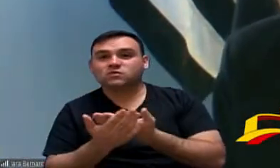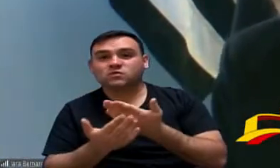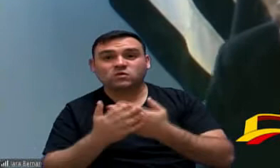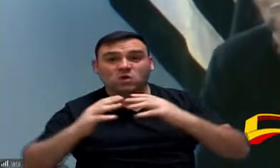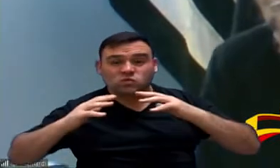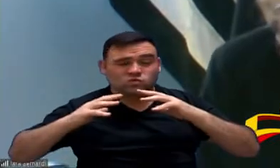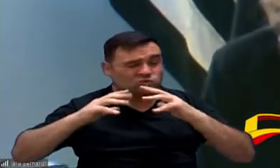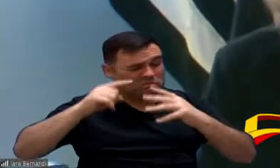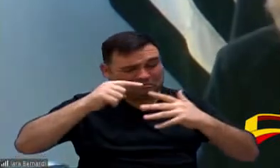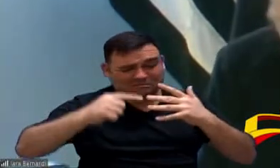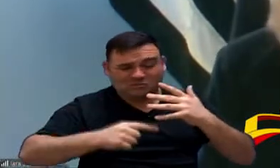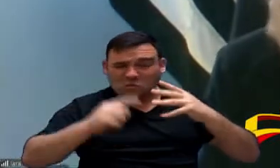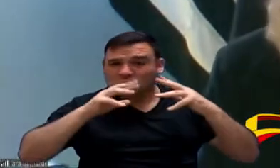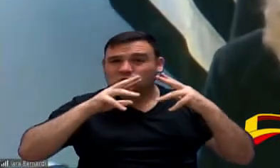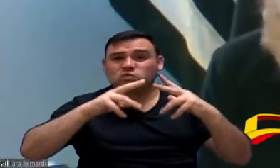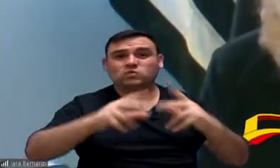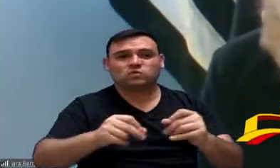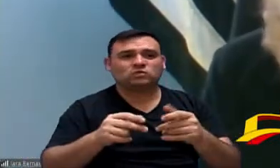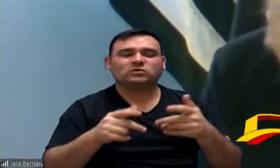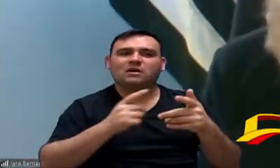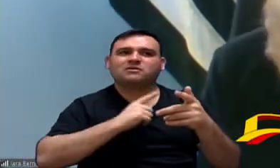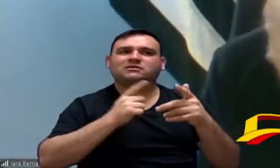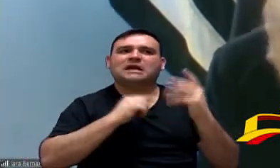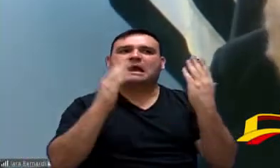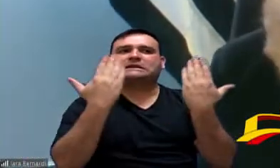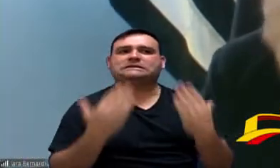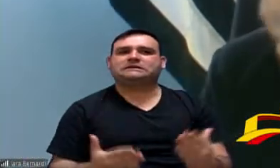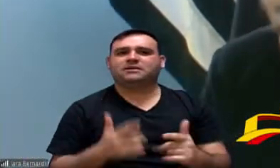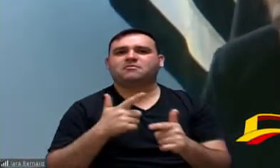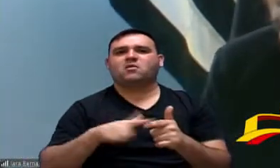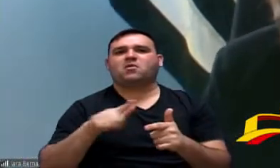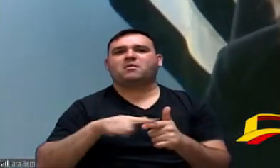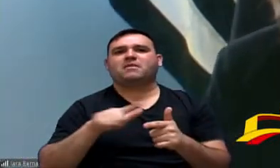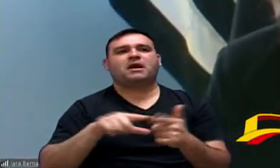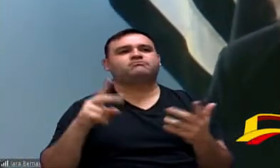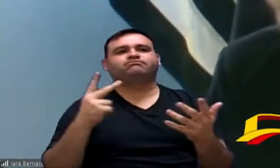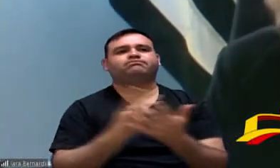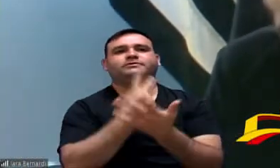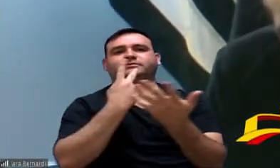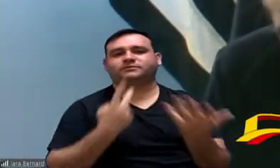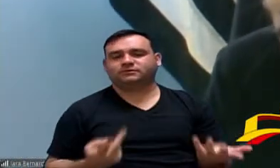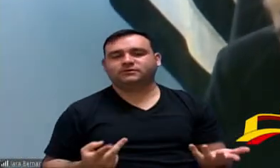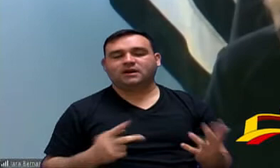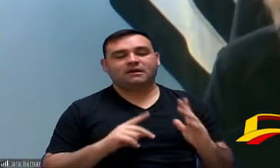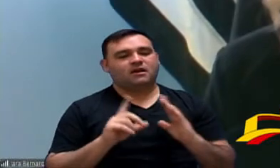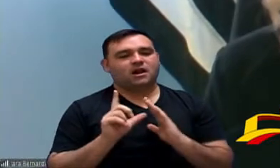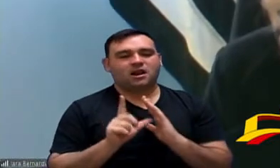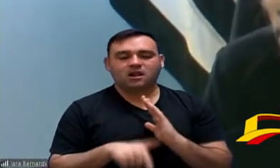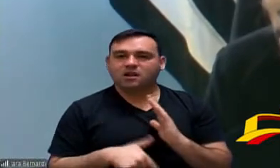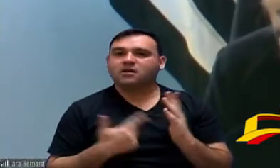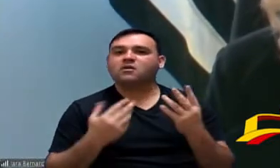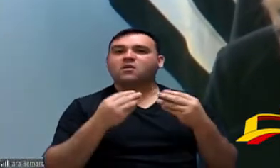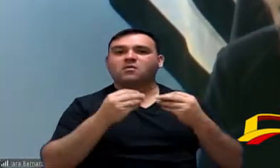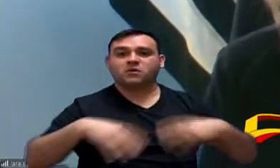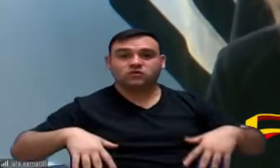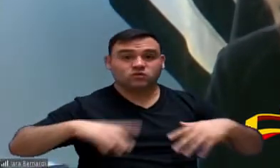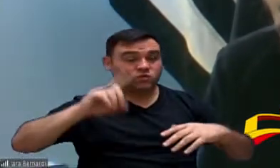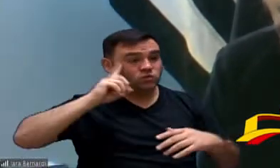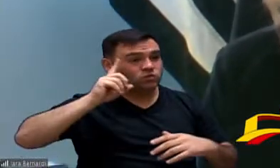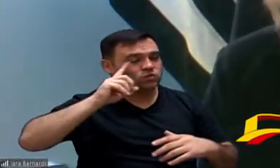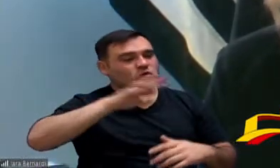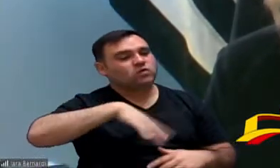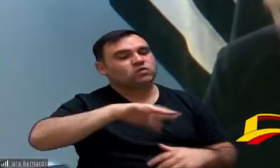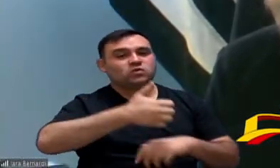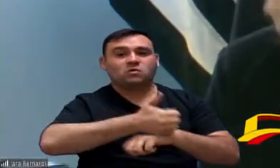Todos esses processos licitatórios deram um problema e deram um erro, e atrasando e prejudicando o dia a dia dos